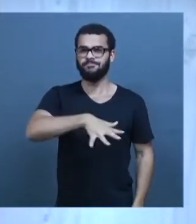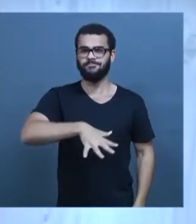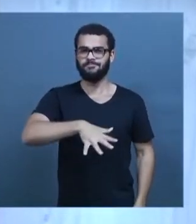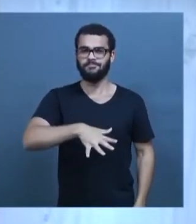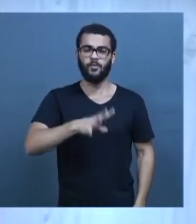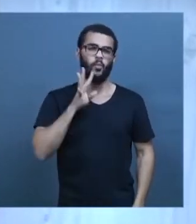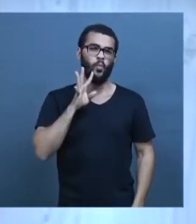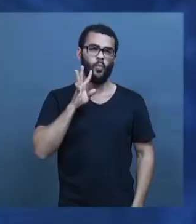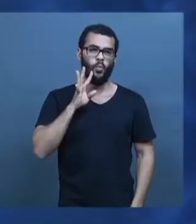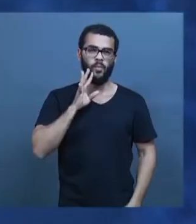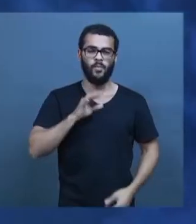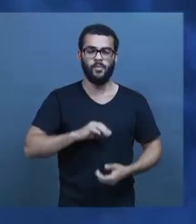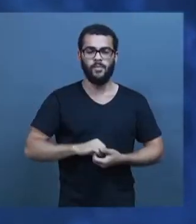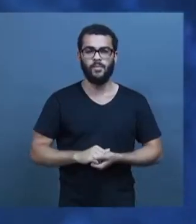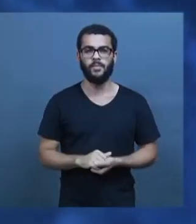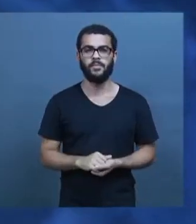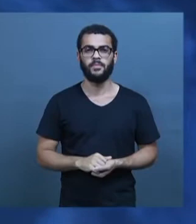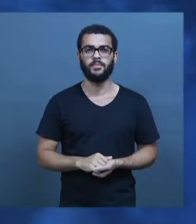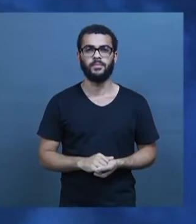quarta-feira.